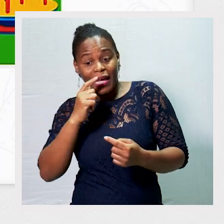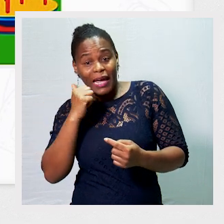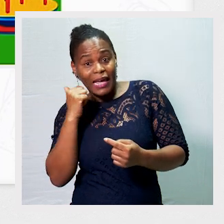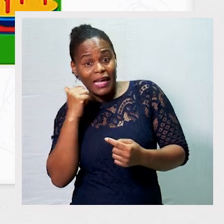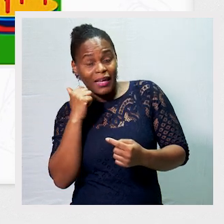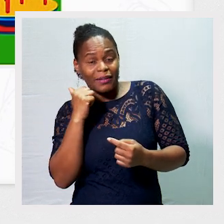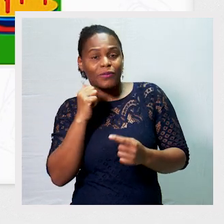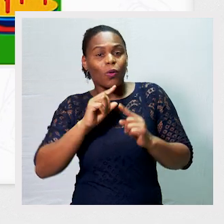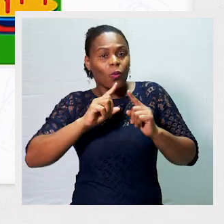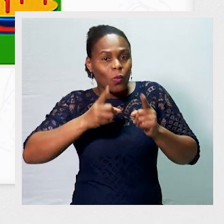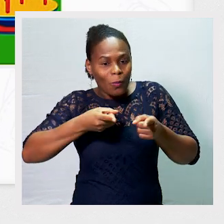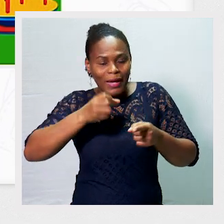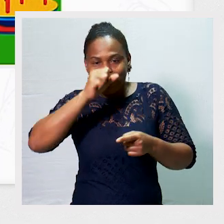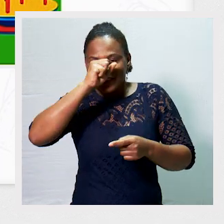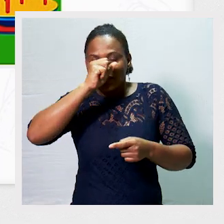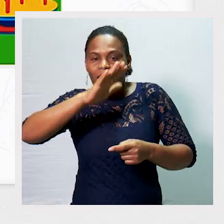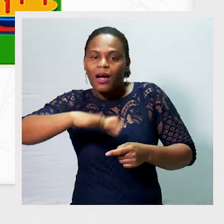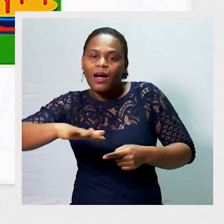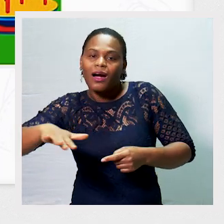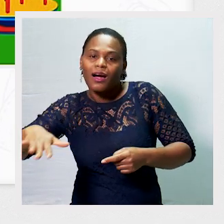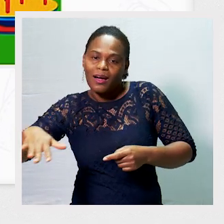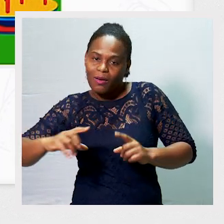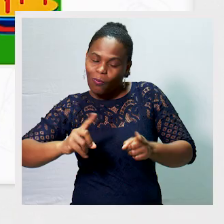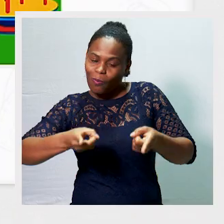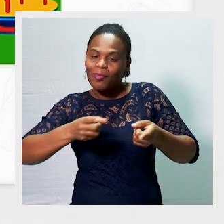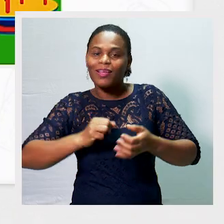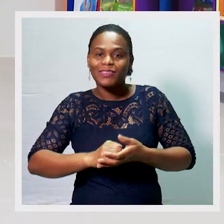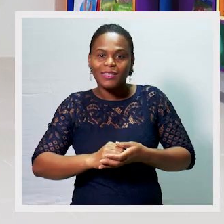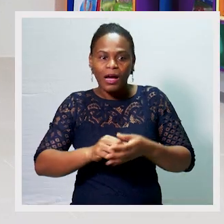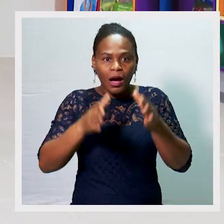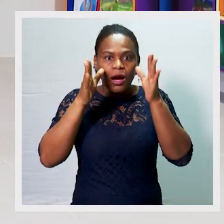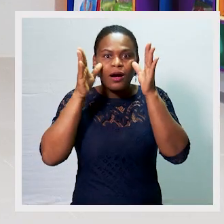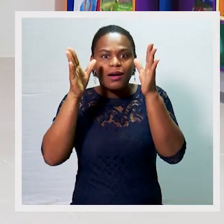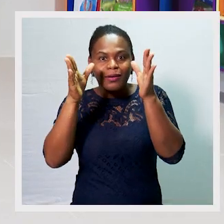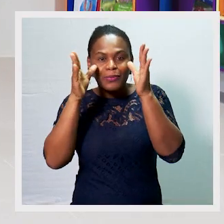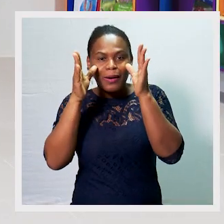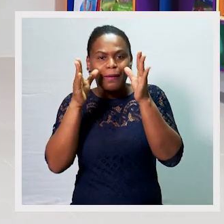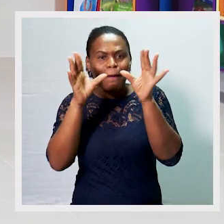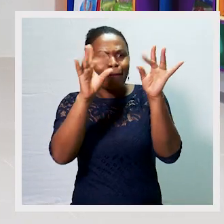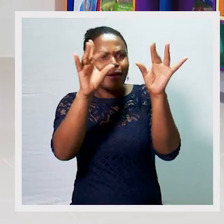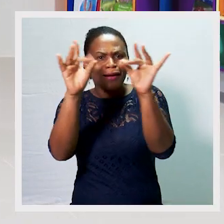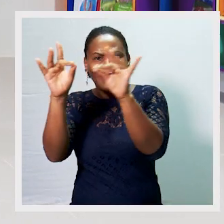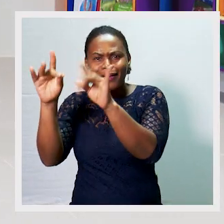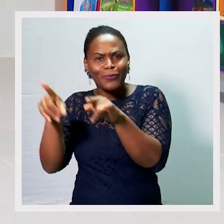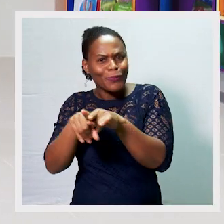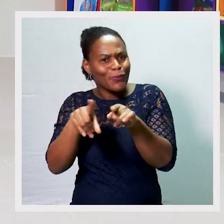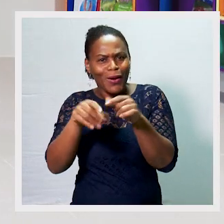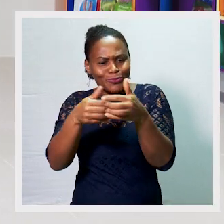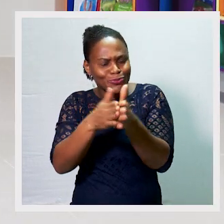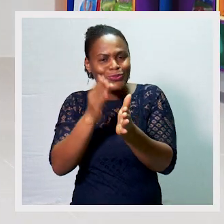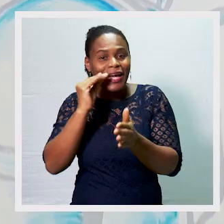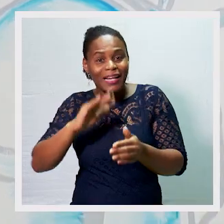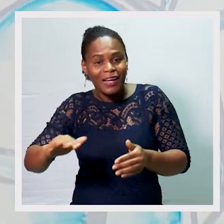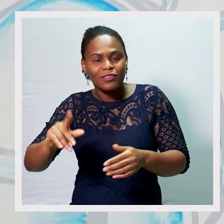ele começou a frequentar o jardim de infância. Prestava atenção, brincava como todas as